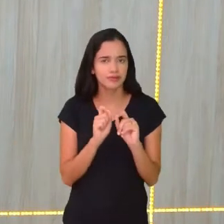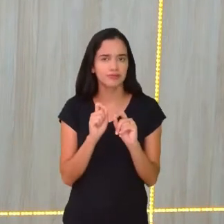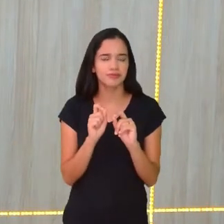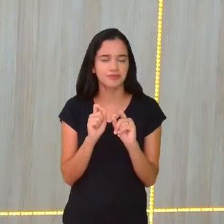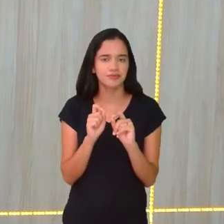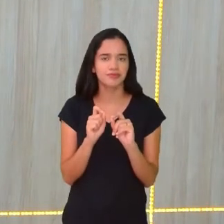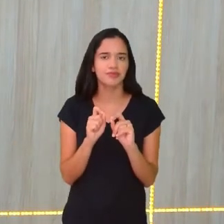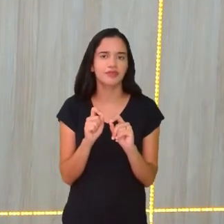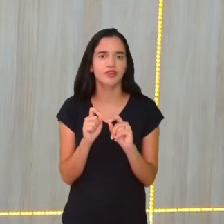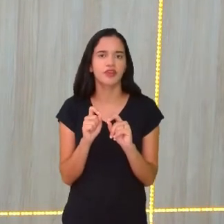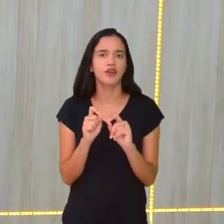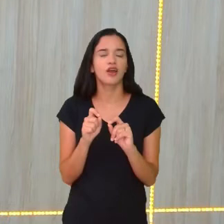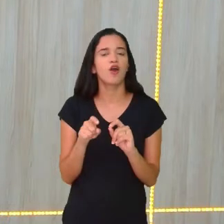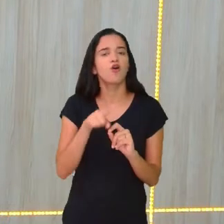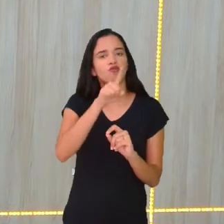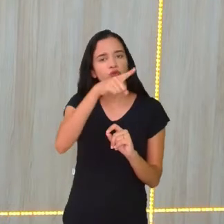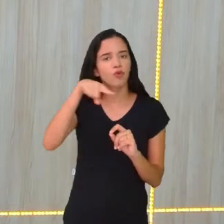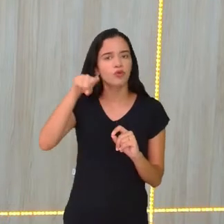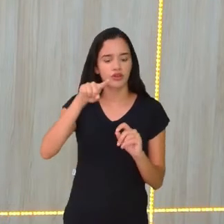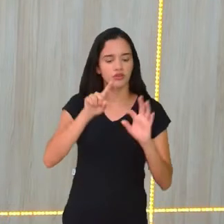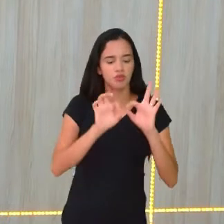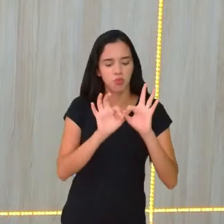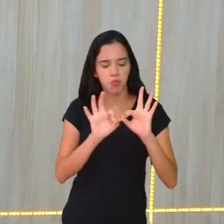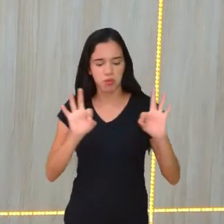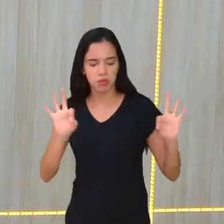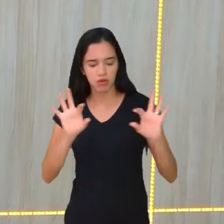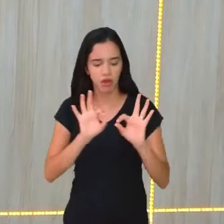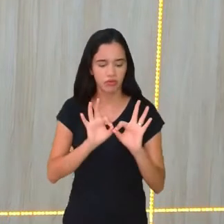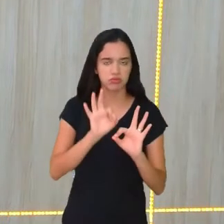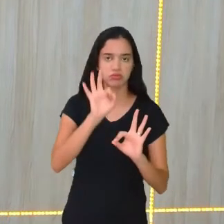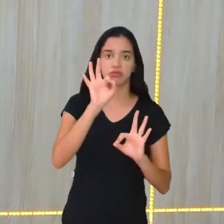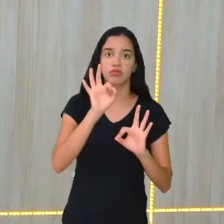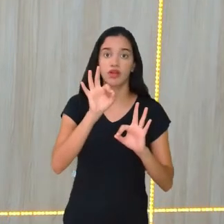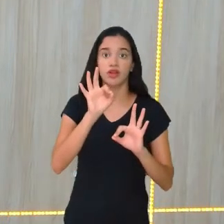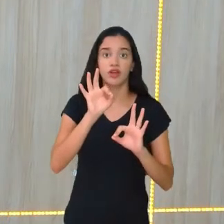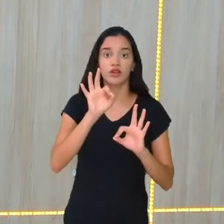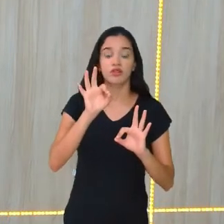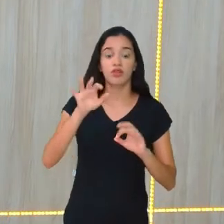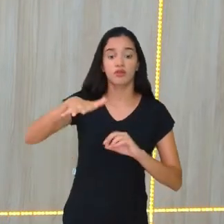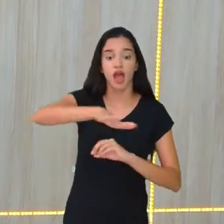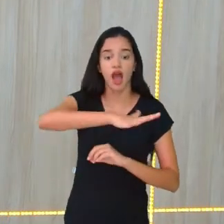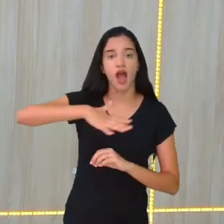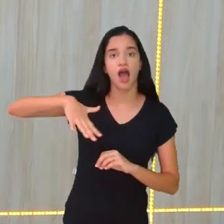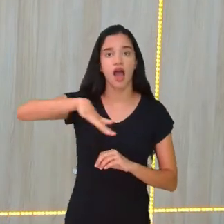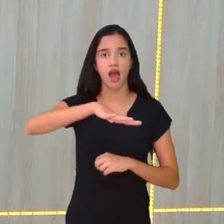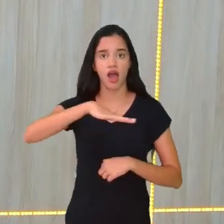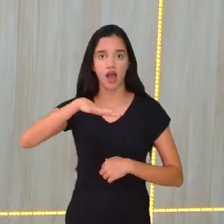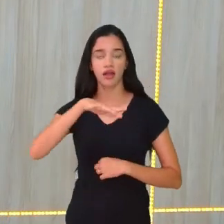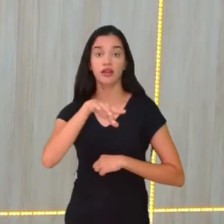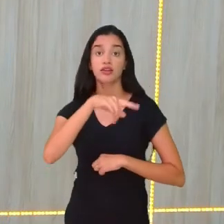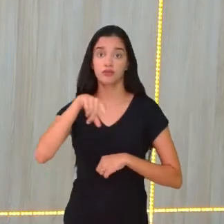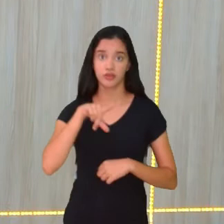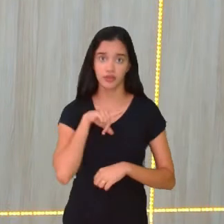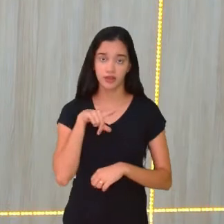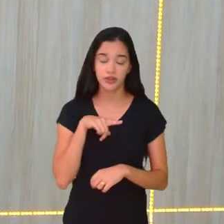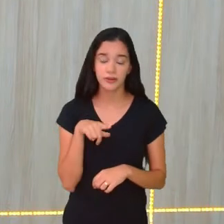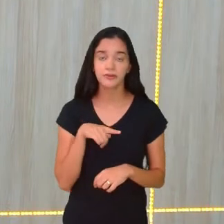simplesmente você fazer a medida de toda a área que você tem, né?